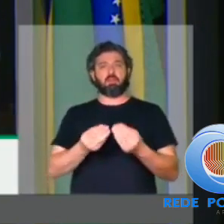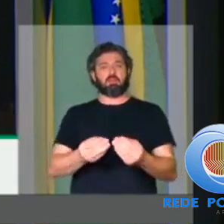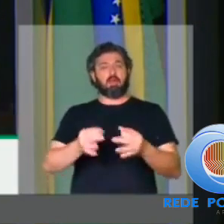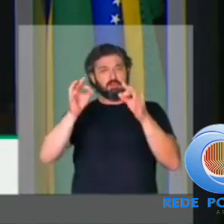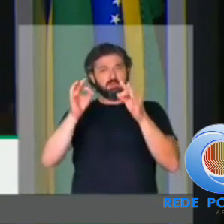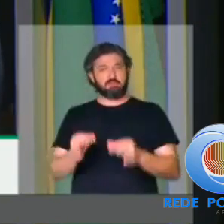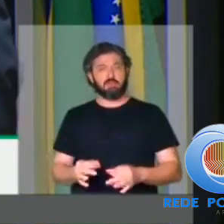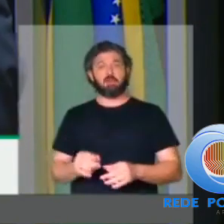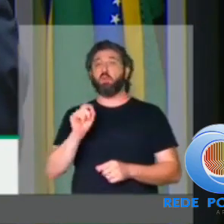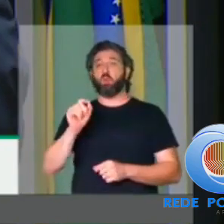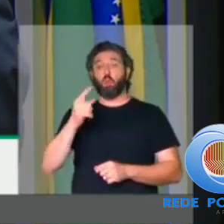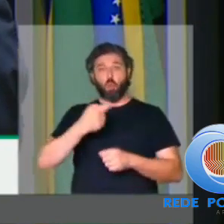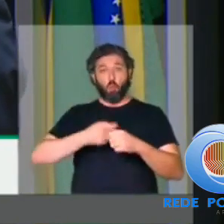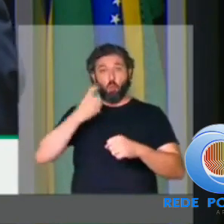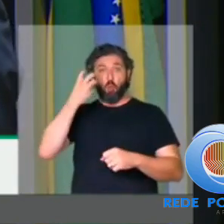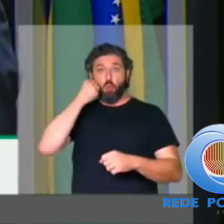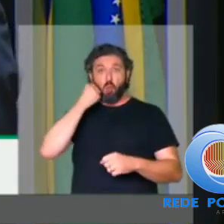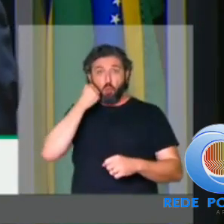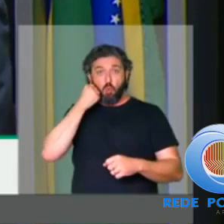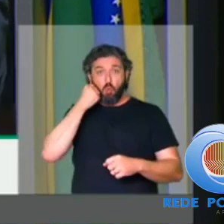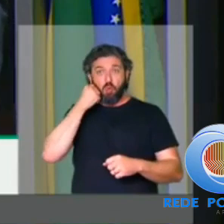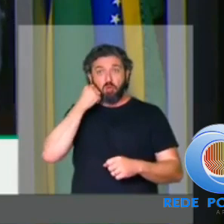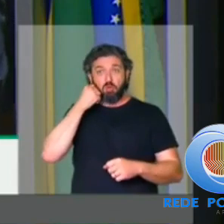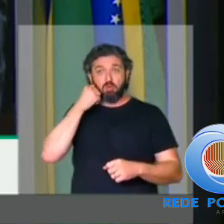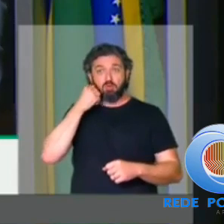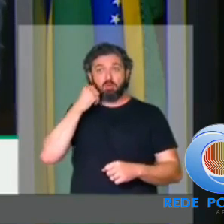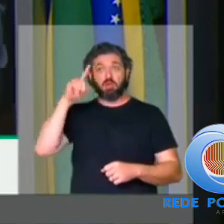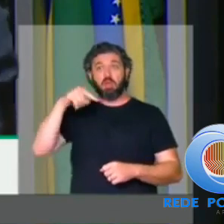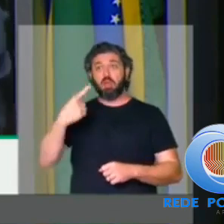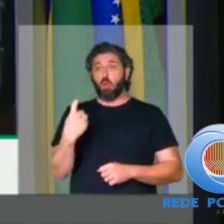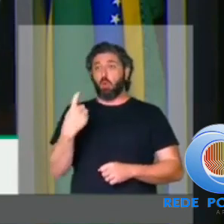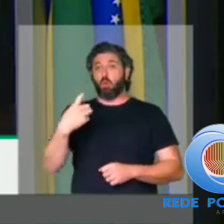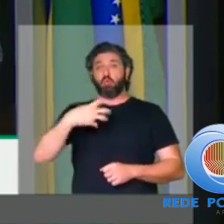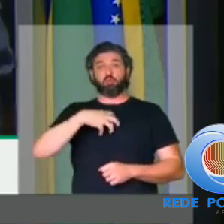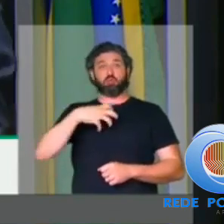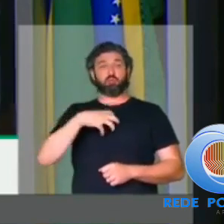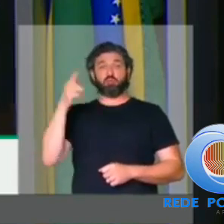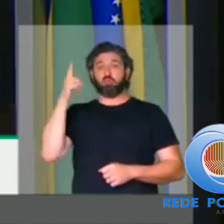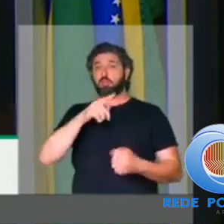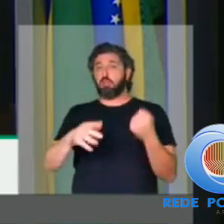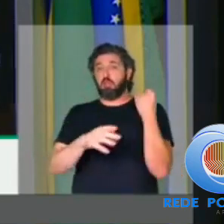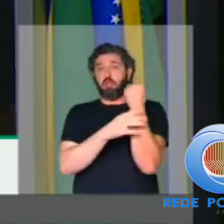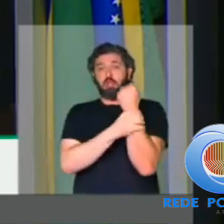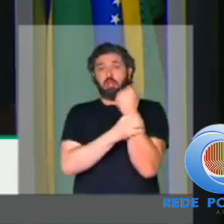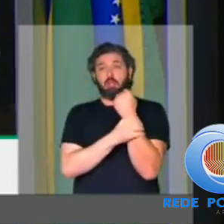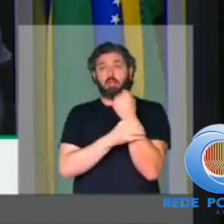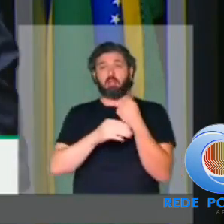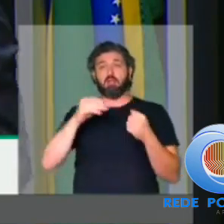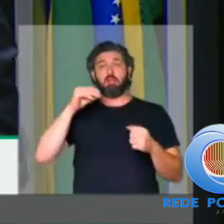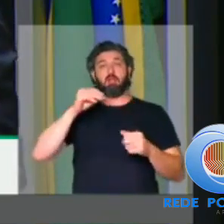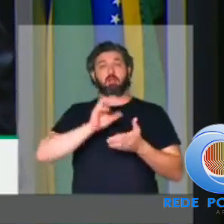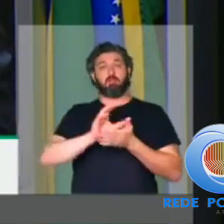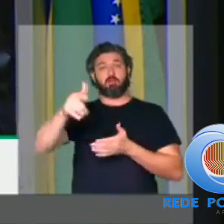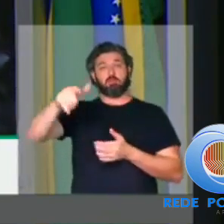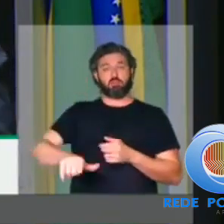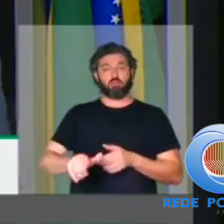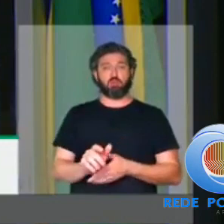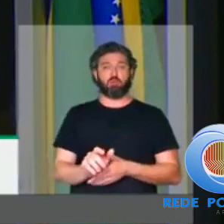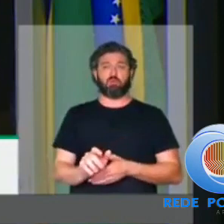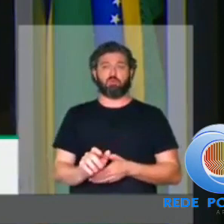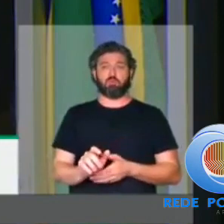a certeza de que o lucro é a única forma de garantir